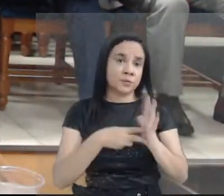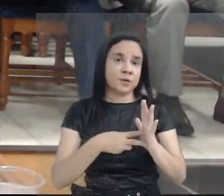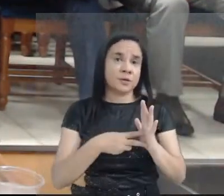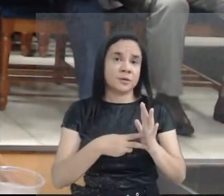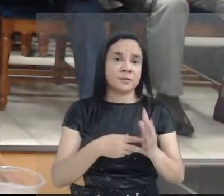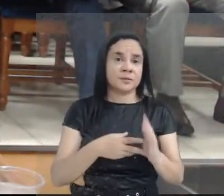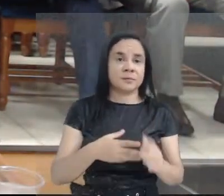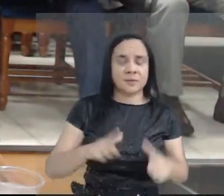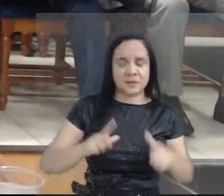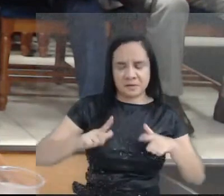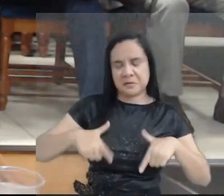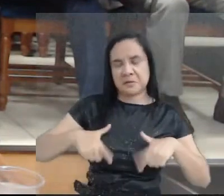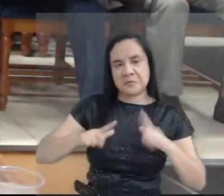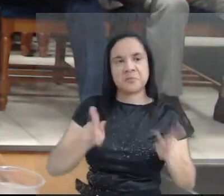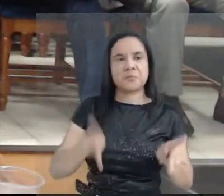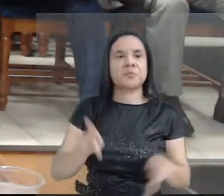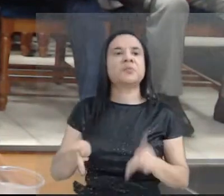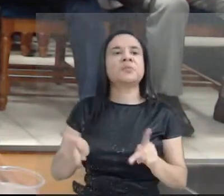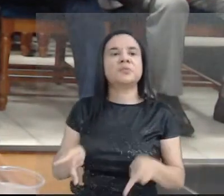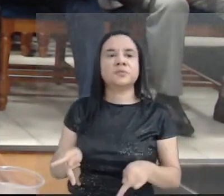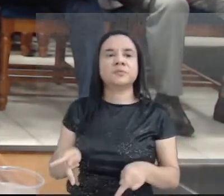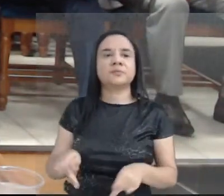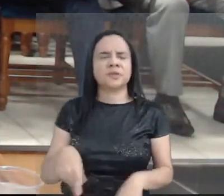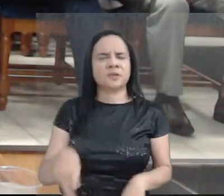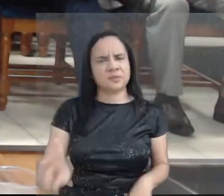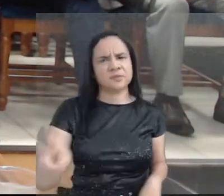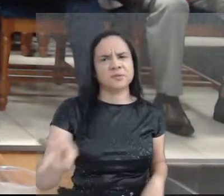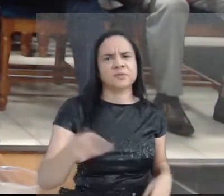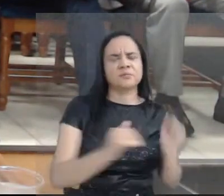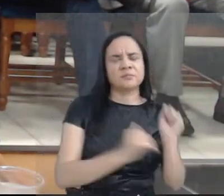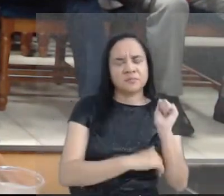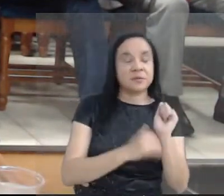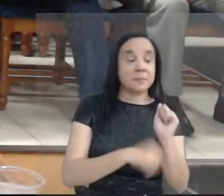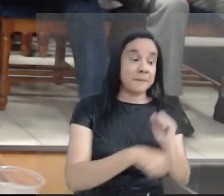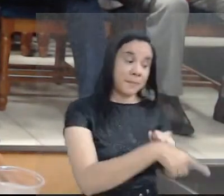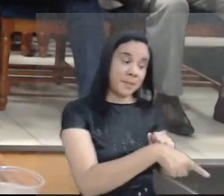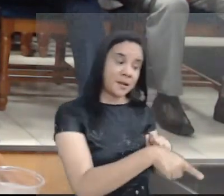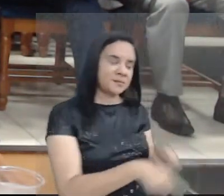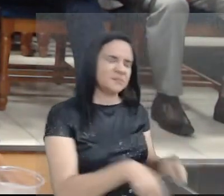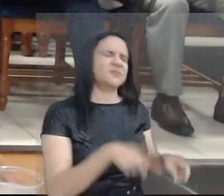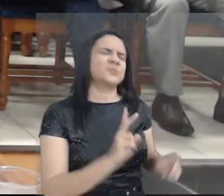Continua. E ela, o segredo estava na persistência. Ela não desiste.